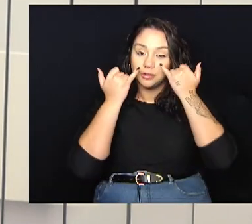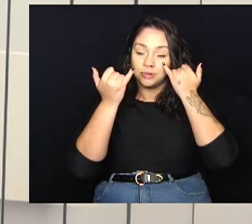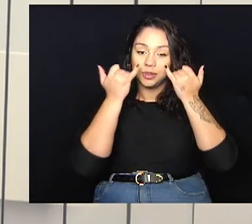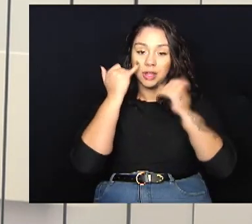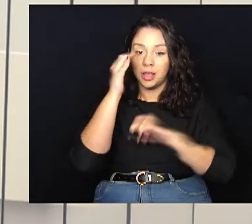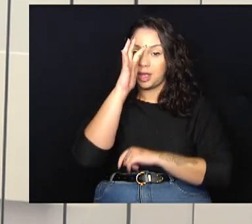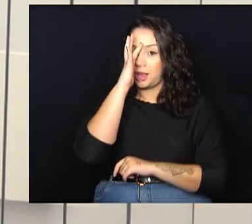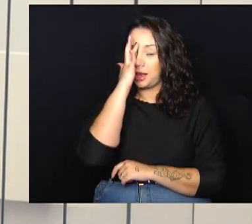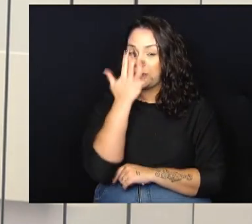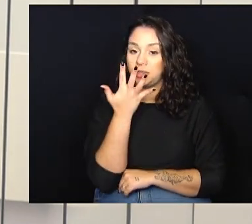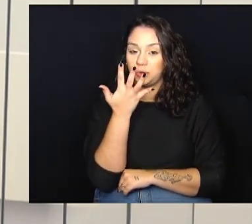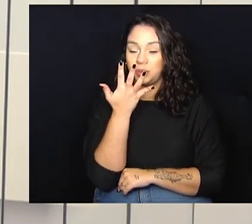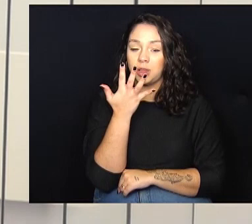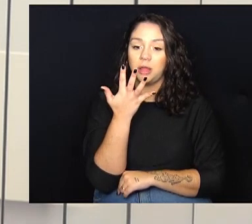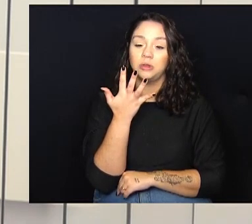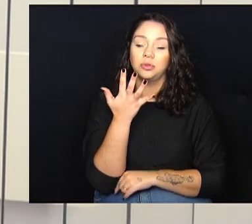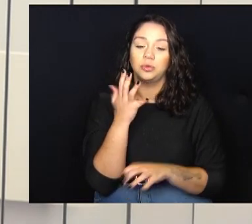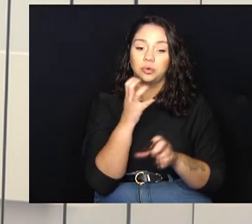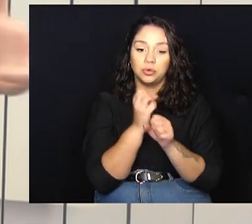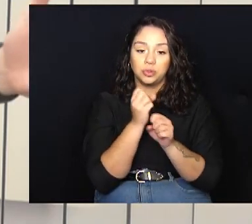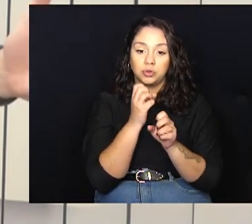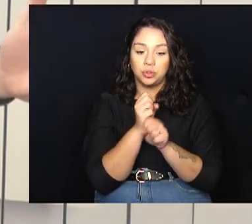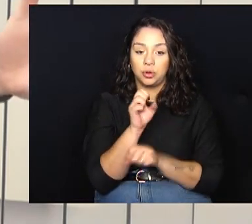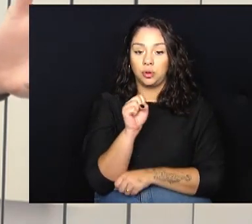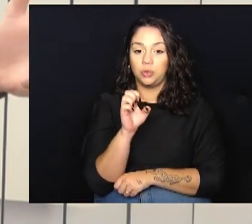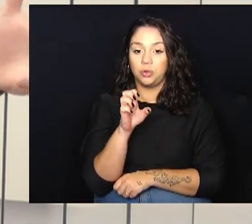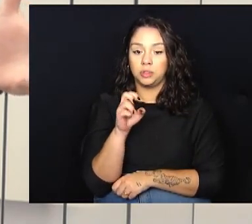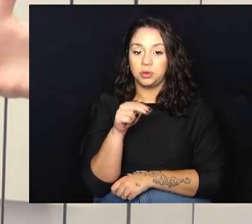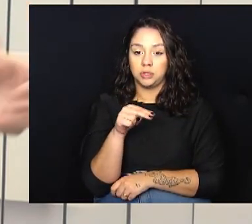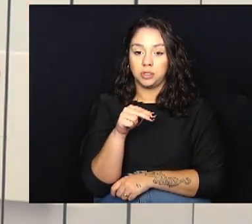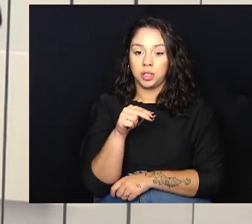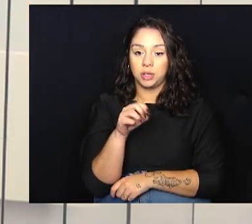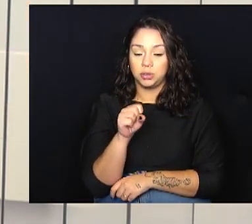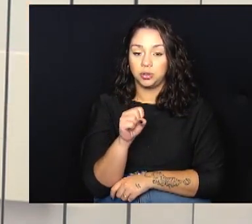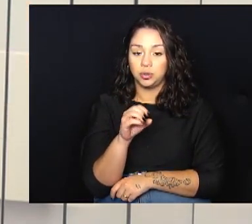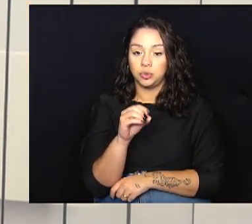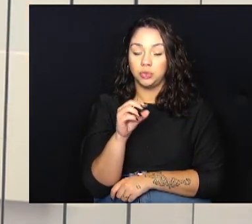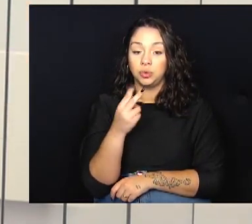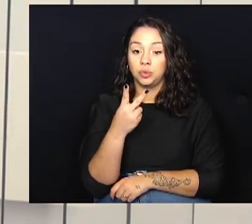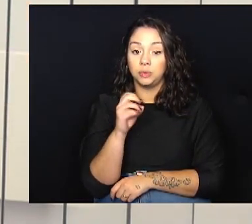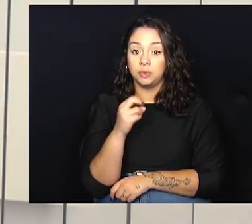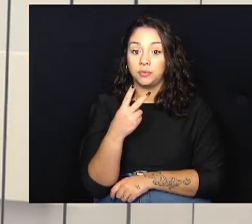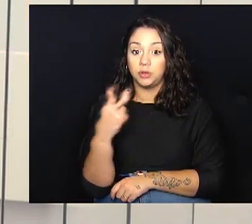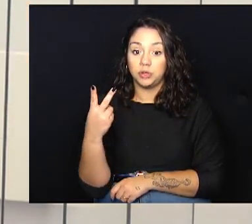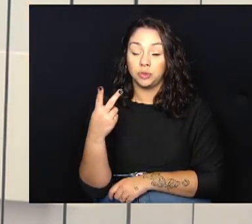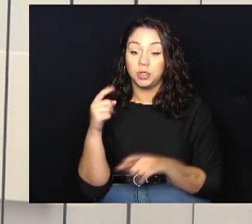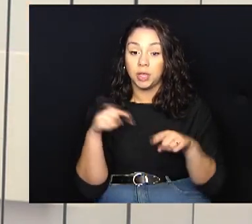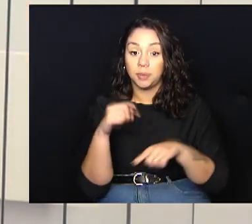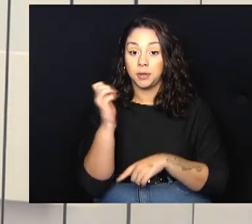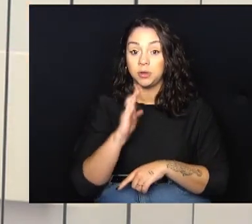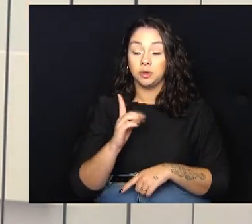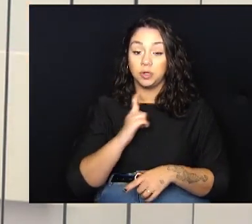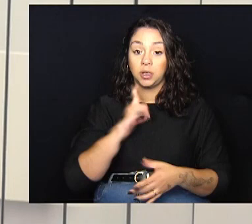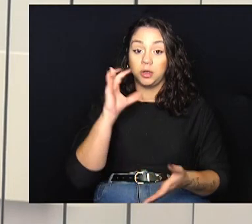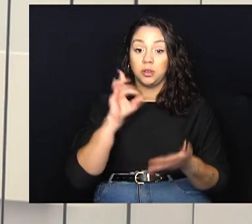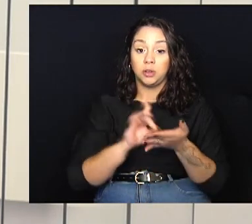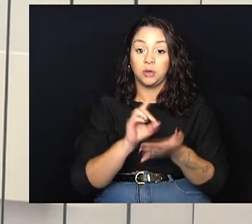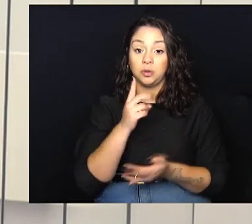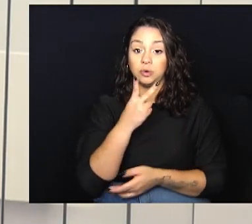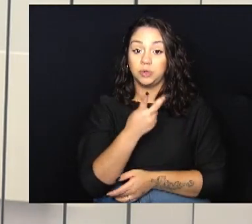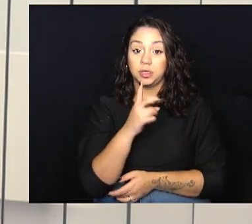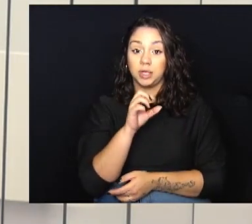do senso demográfico 2022 por exemplo o Brasil tem oficialmente 203